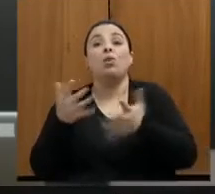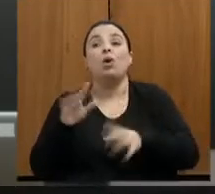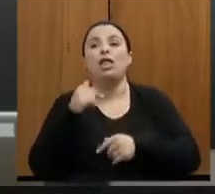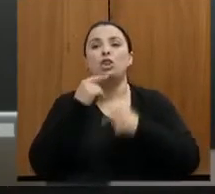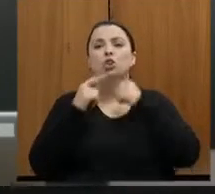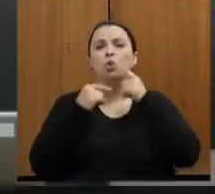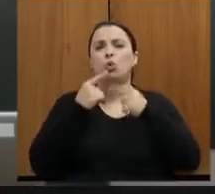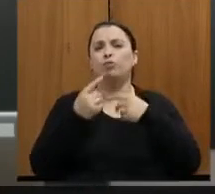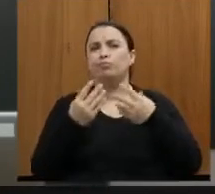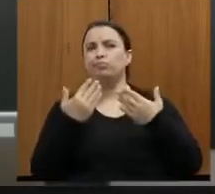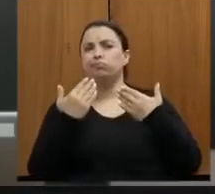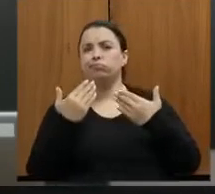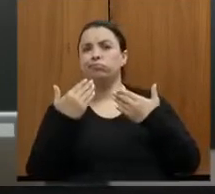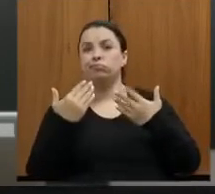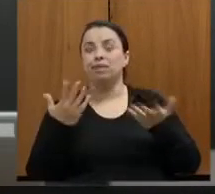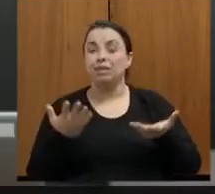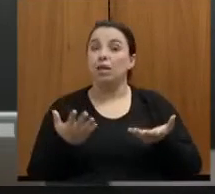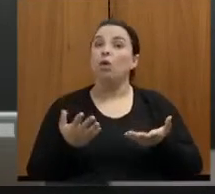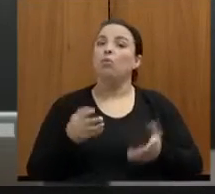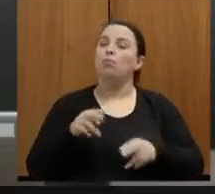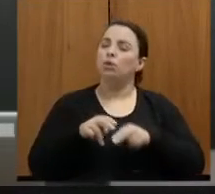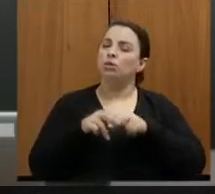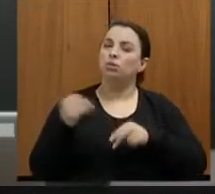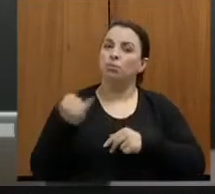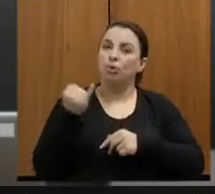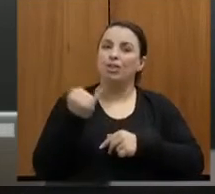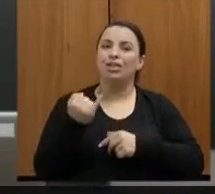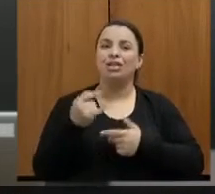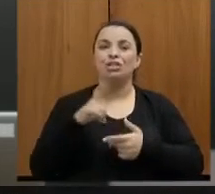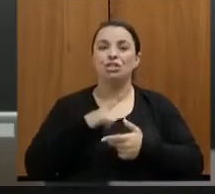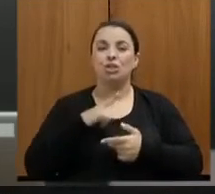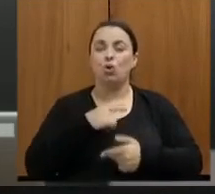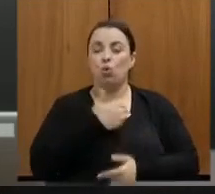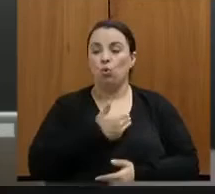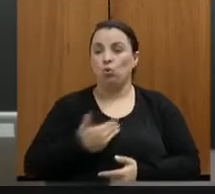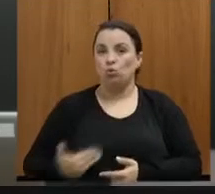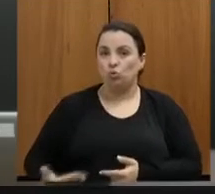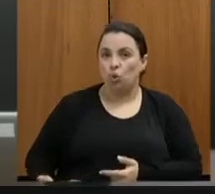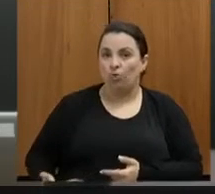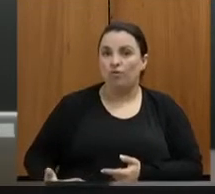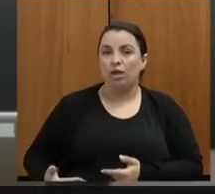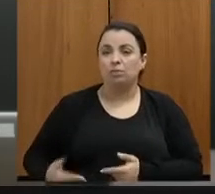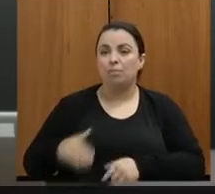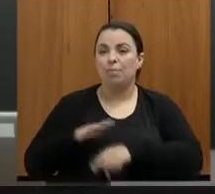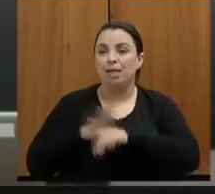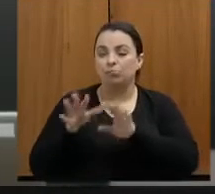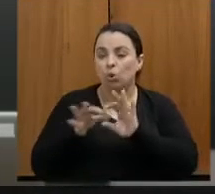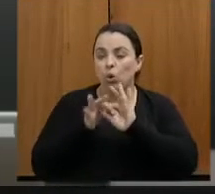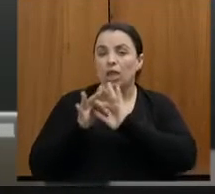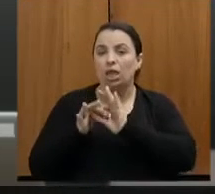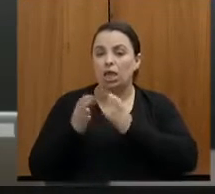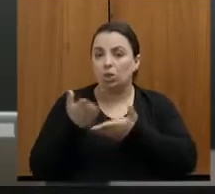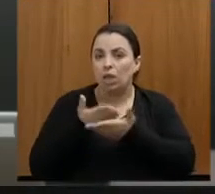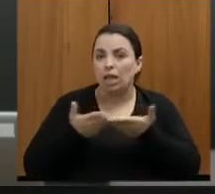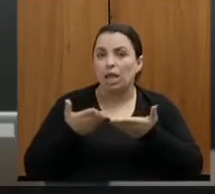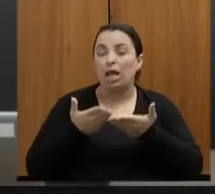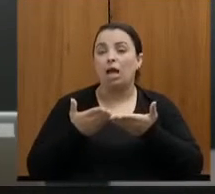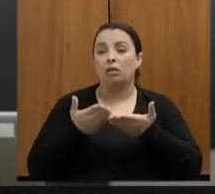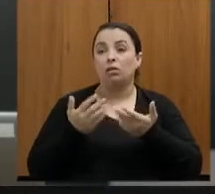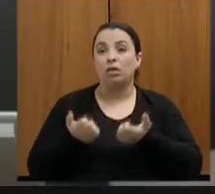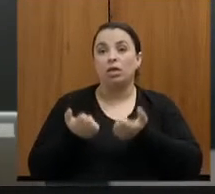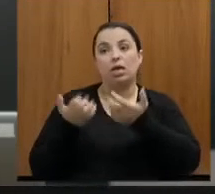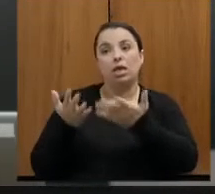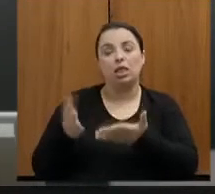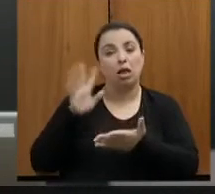entre os governos para que ocorra esse serviço de fato e que dê a